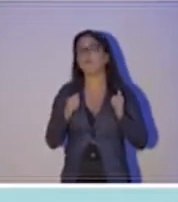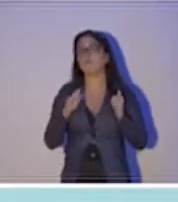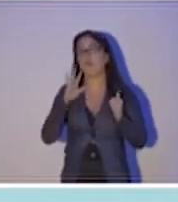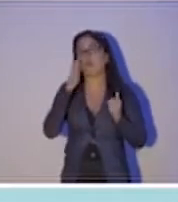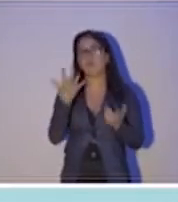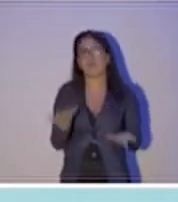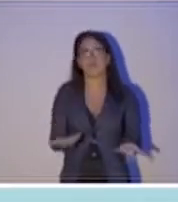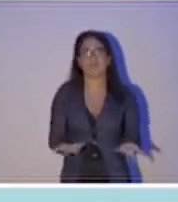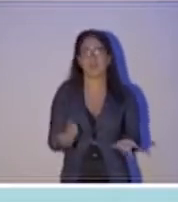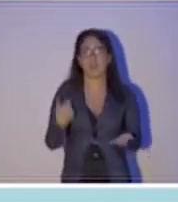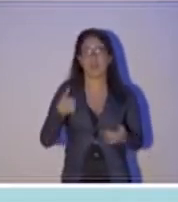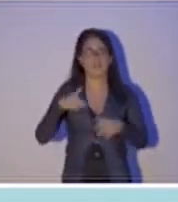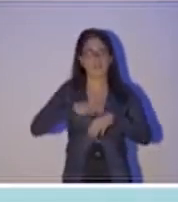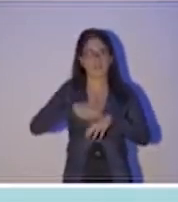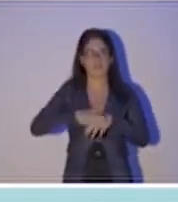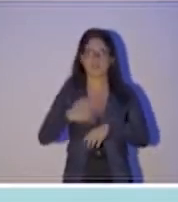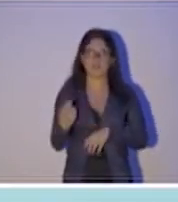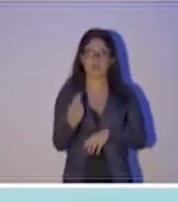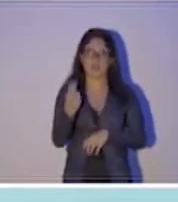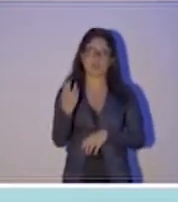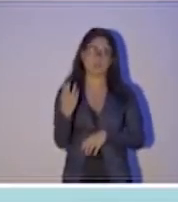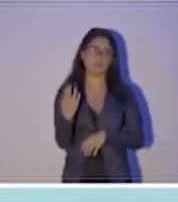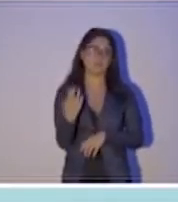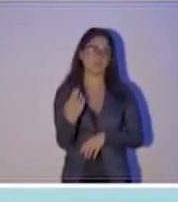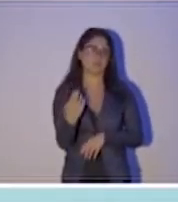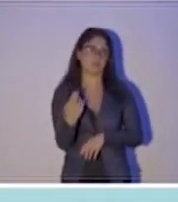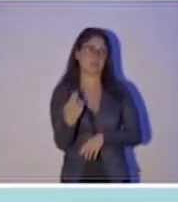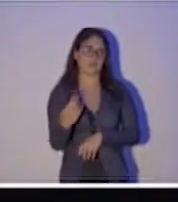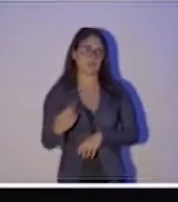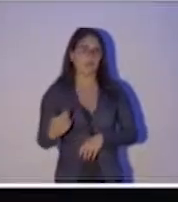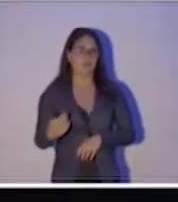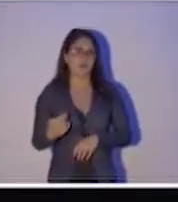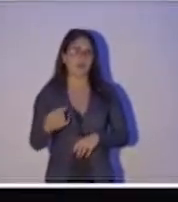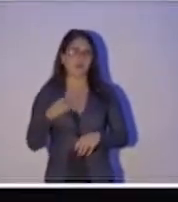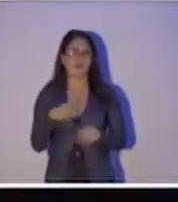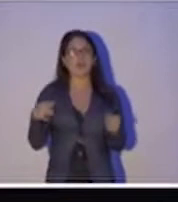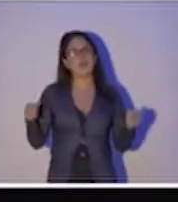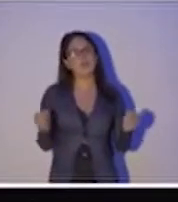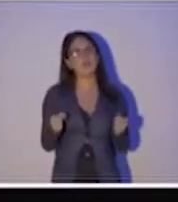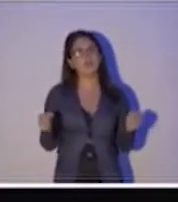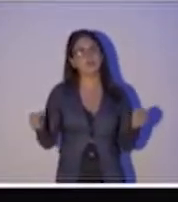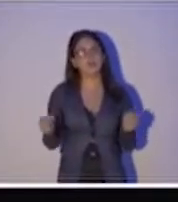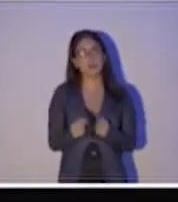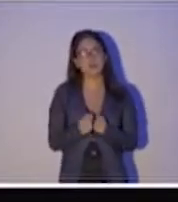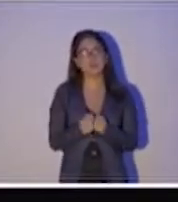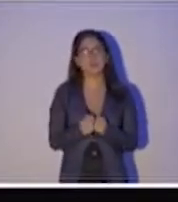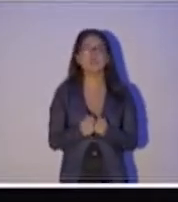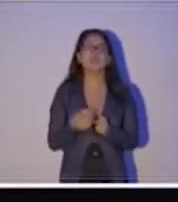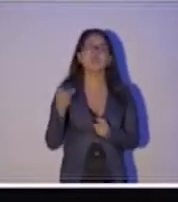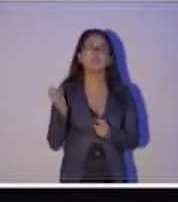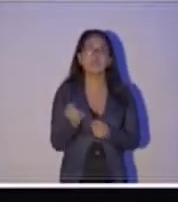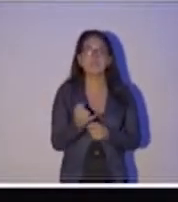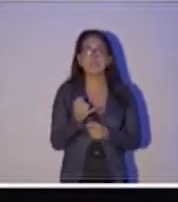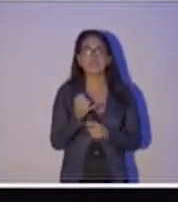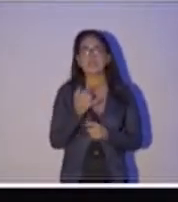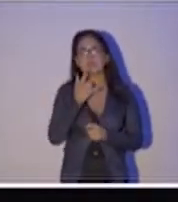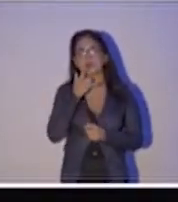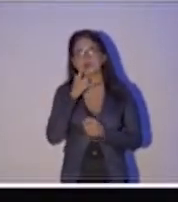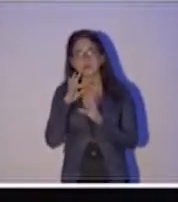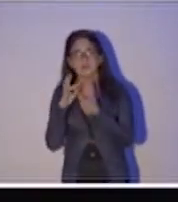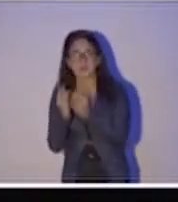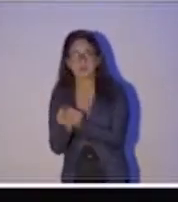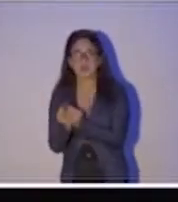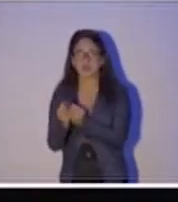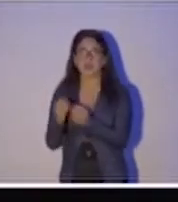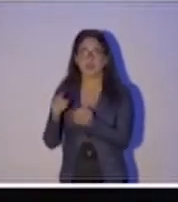faço. Então... Passa o dia todo tocando sanfona. Se os pais não acordarem o aluno 6:30 da manhã e